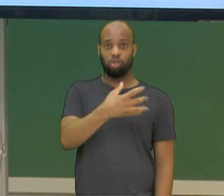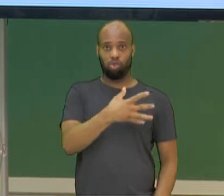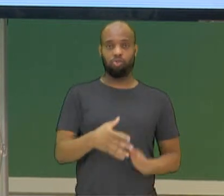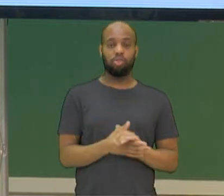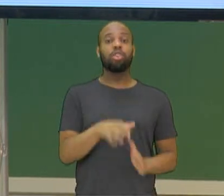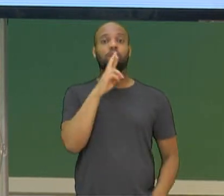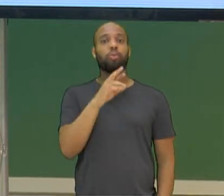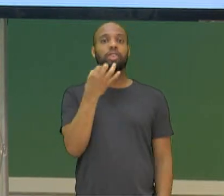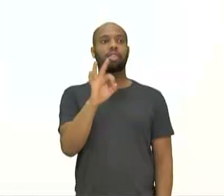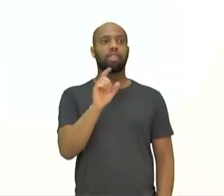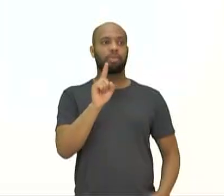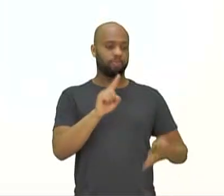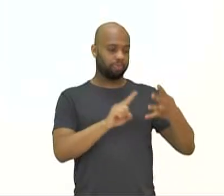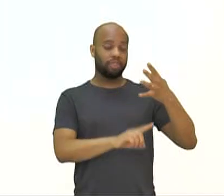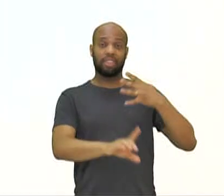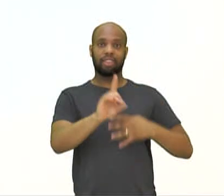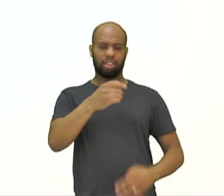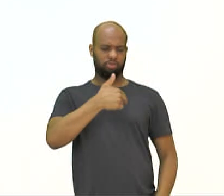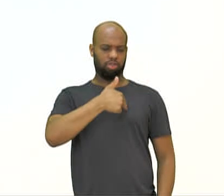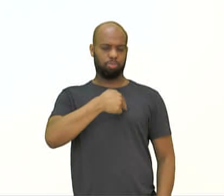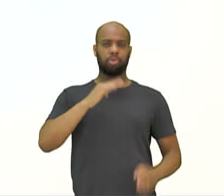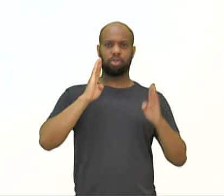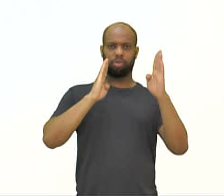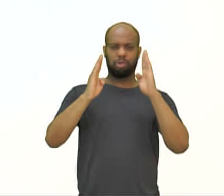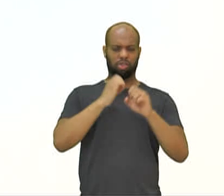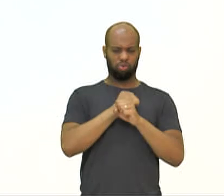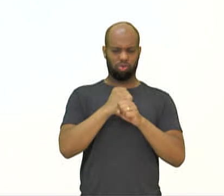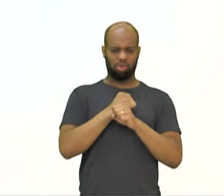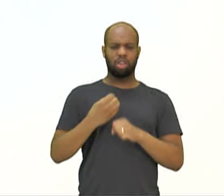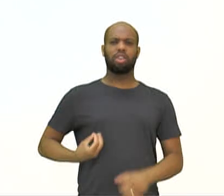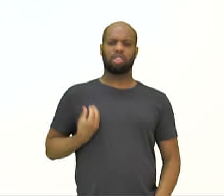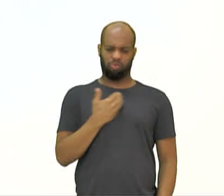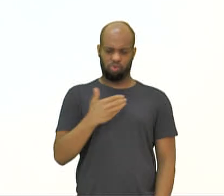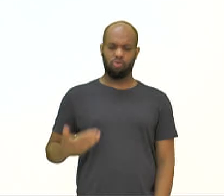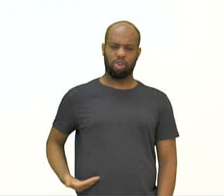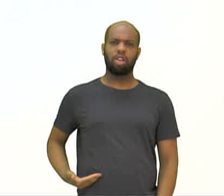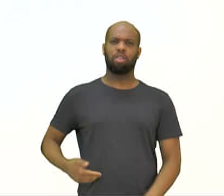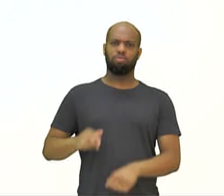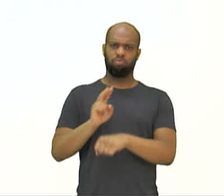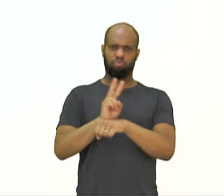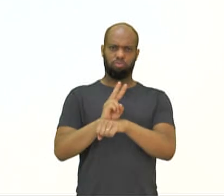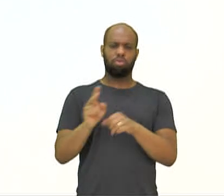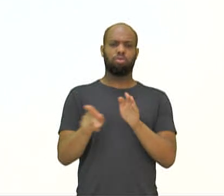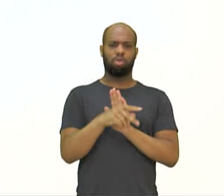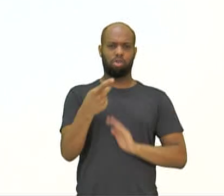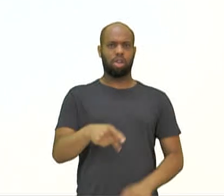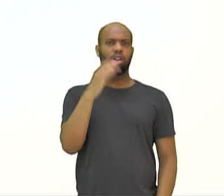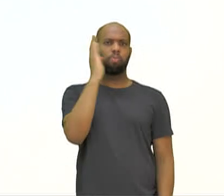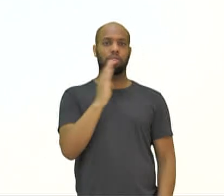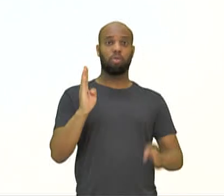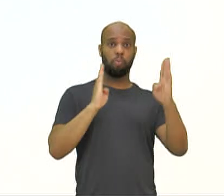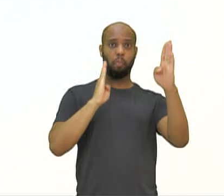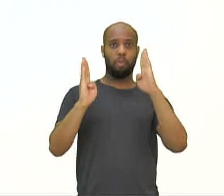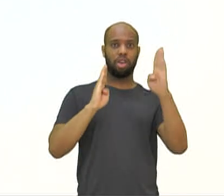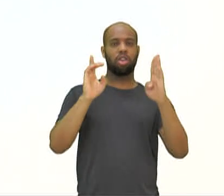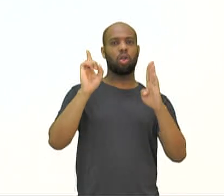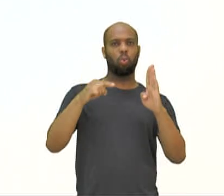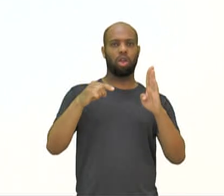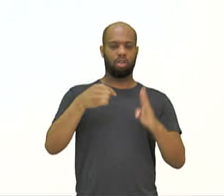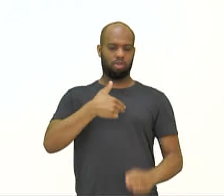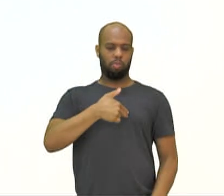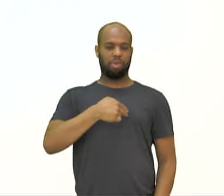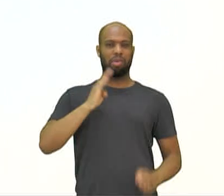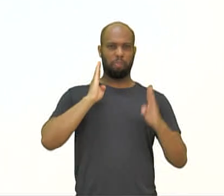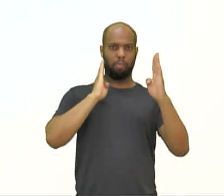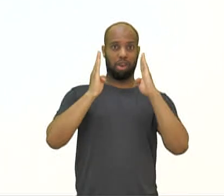E a correta é a letra D. Getúlio Vargas, durante os anos que esteve à frente do governo do Brasil, período conhecido como